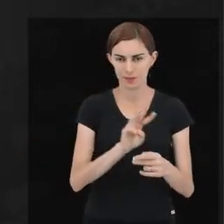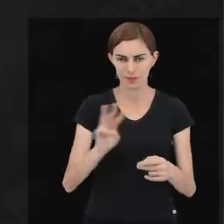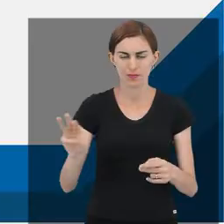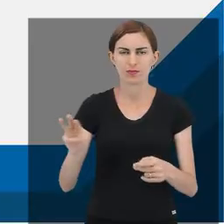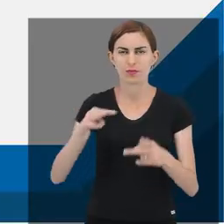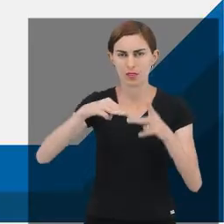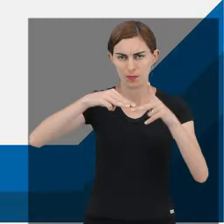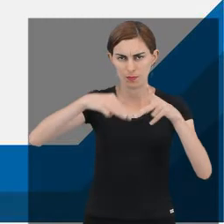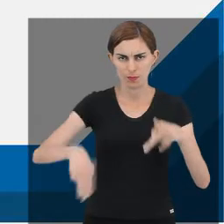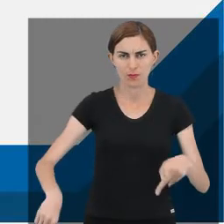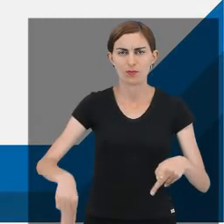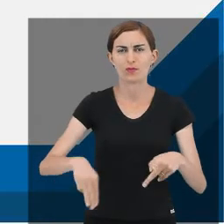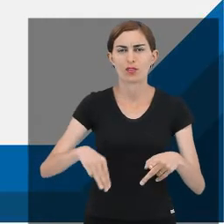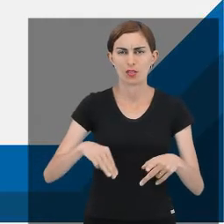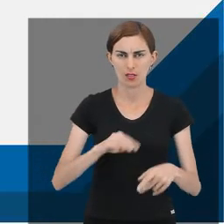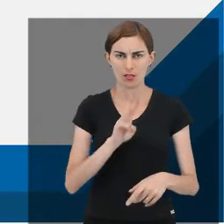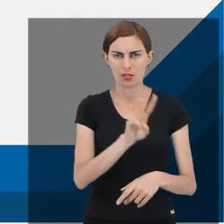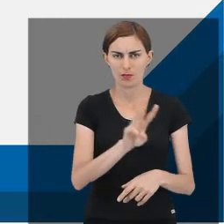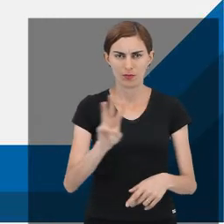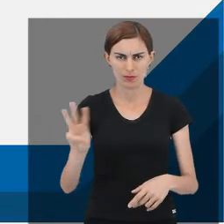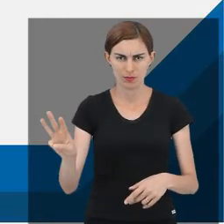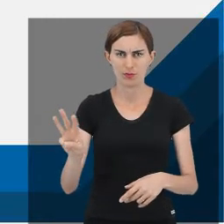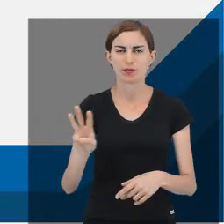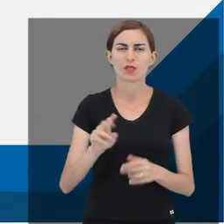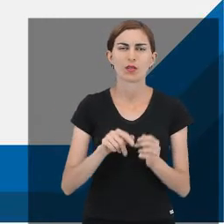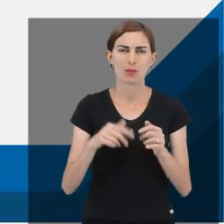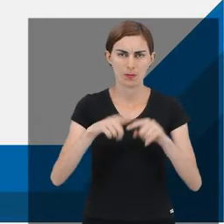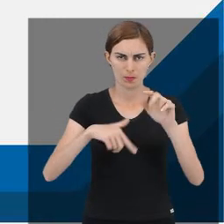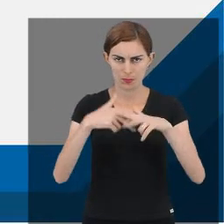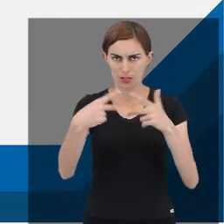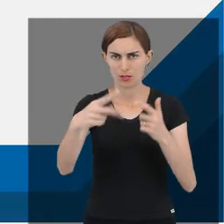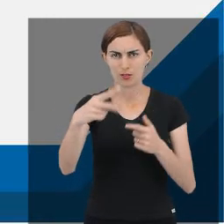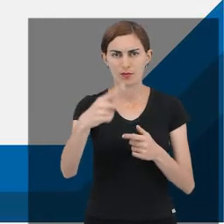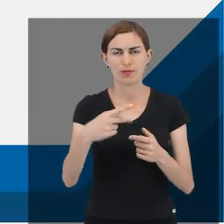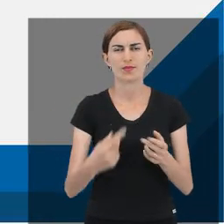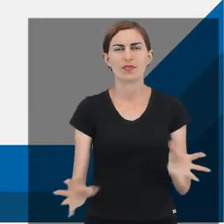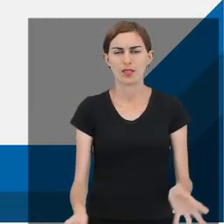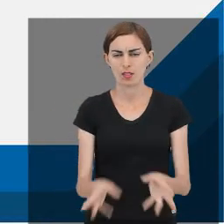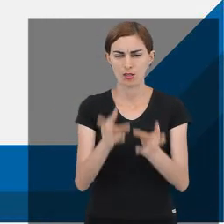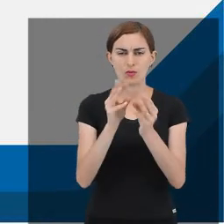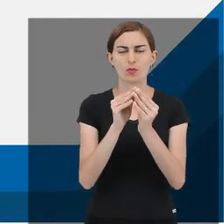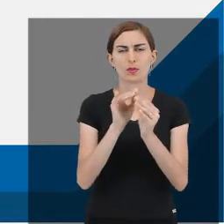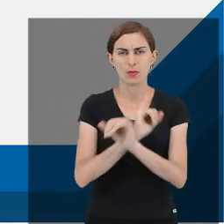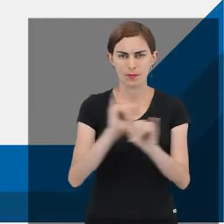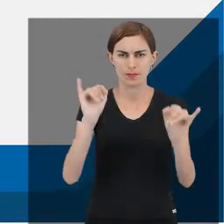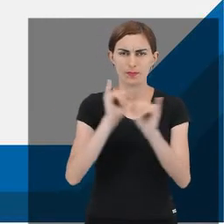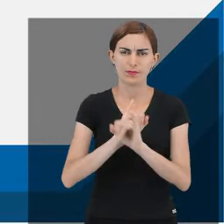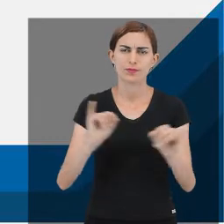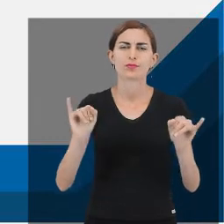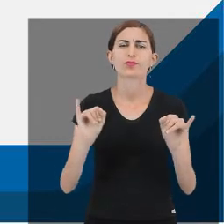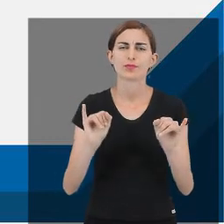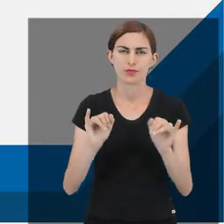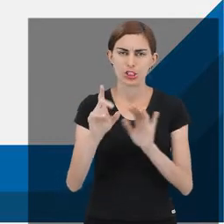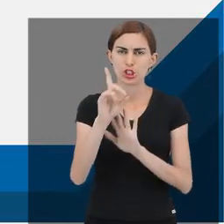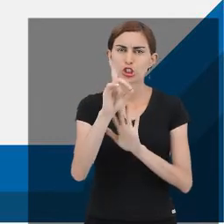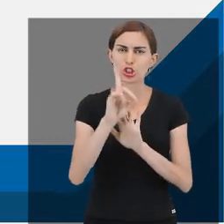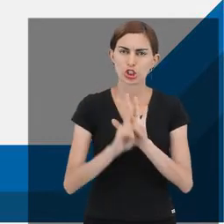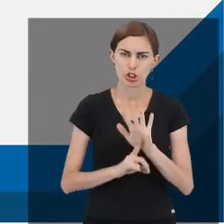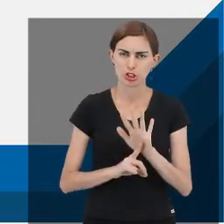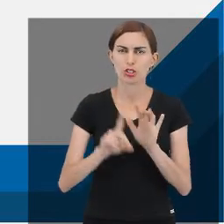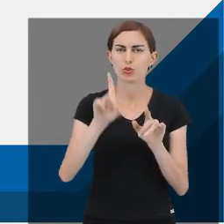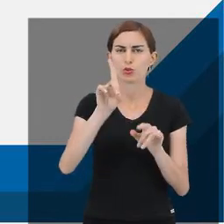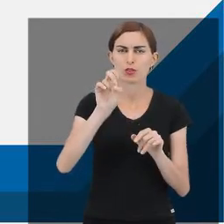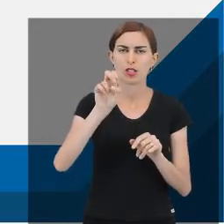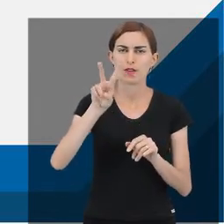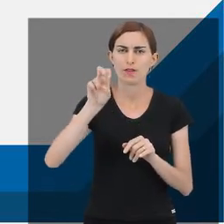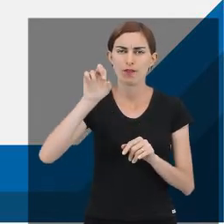Público Federal, que está disponível no link, um material de apoio, para que você complemente as informações quanto a direitos e deveres do